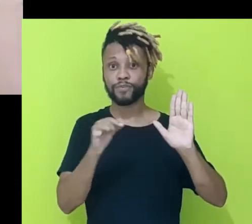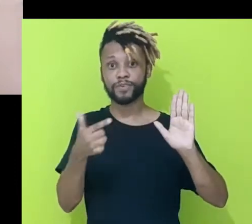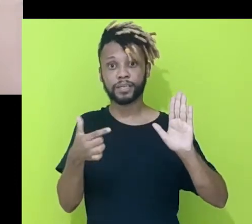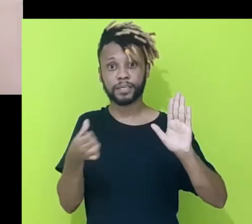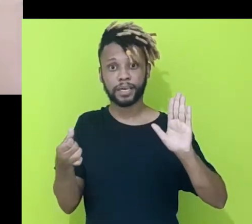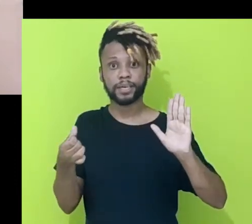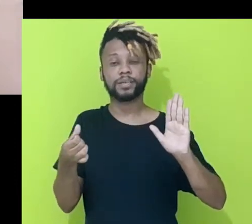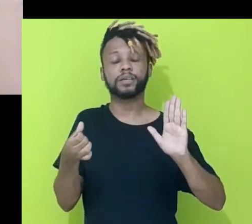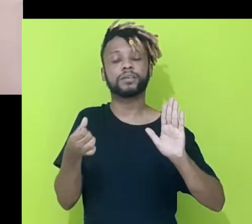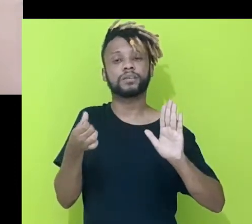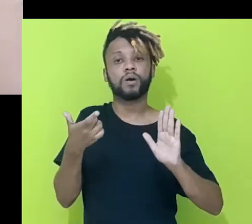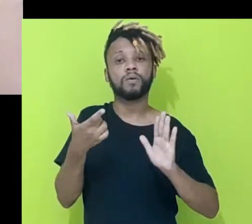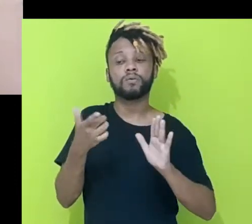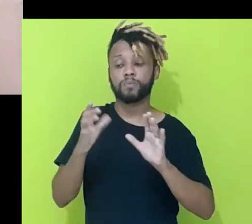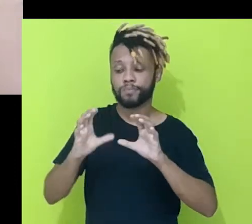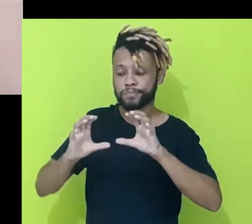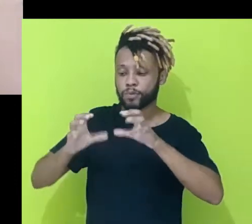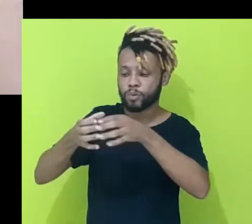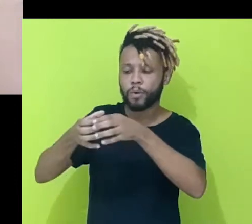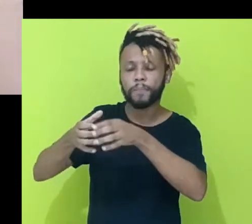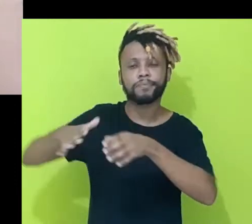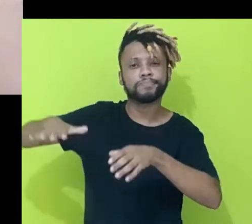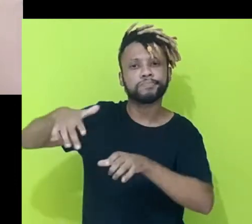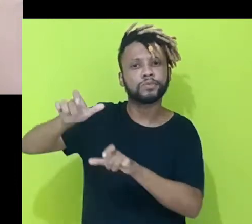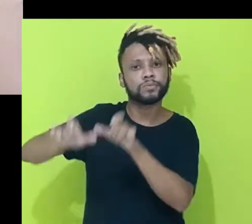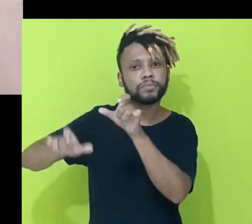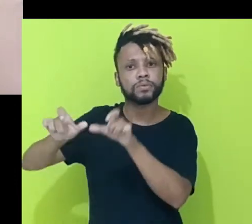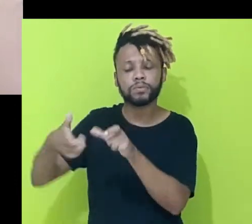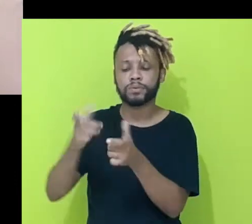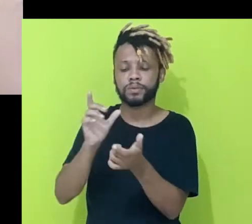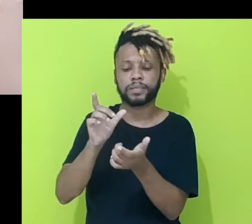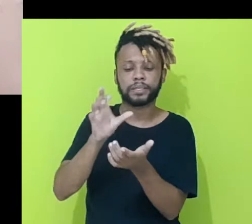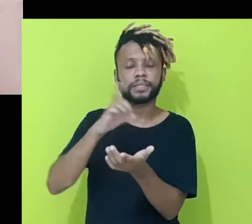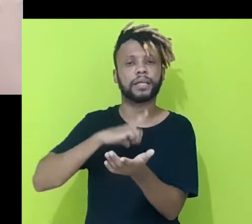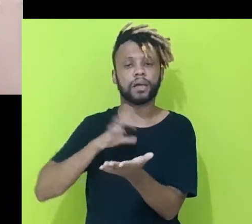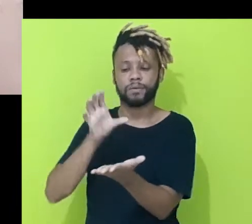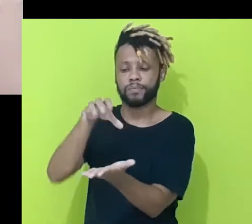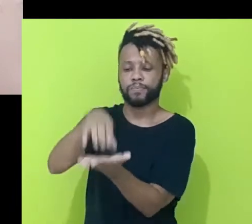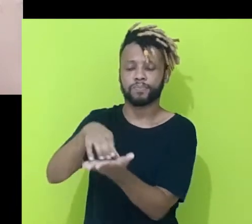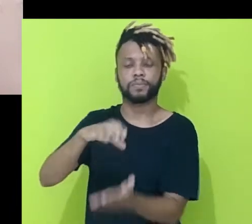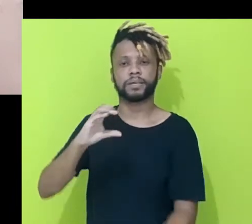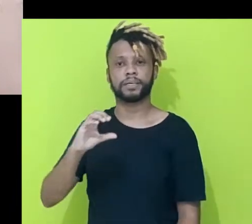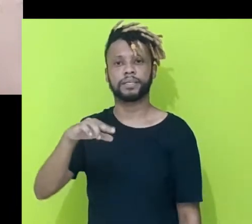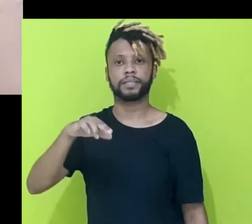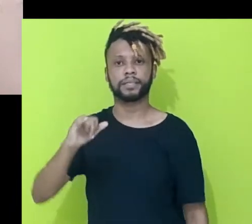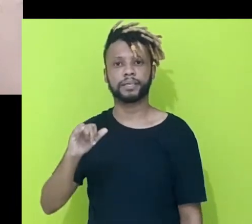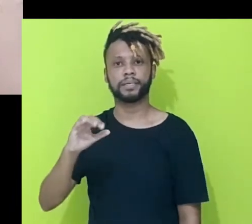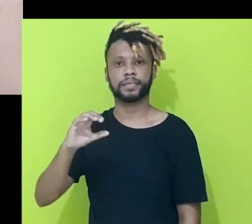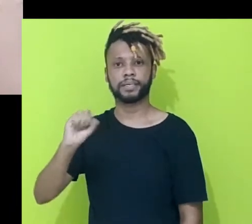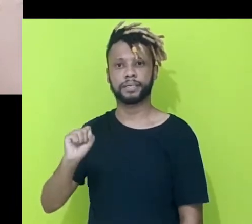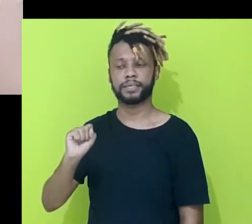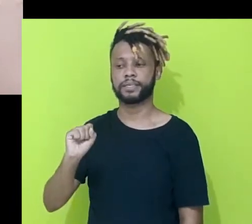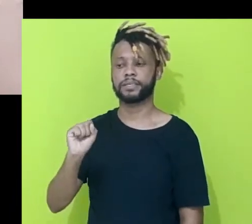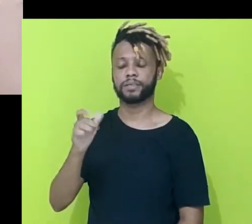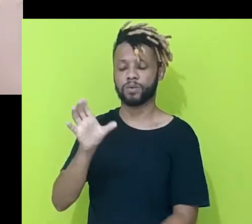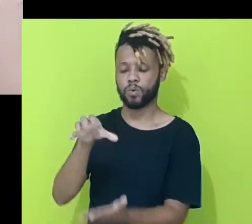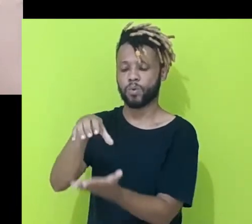18 ou no 26 são as pessoas que compõem as CNICs, onde